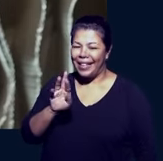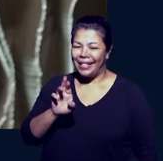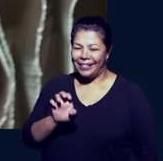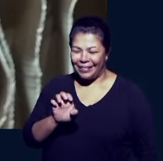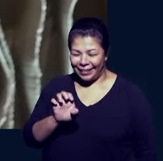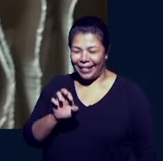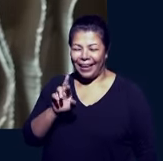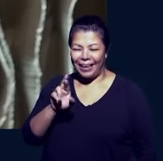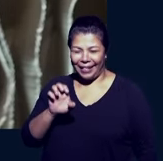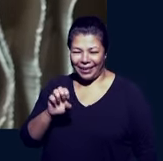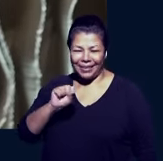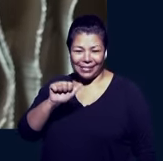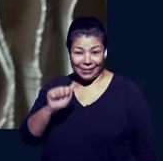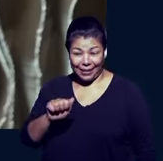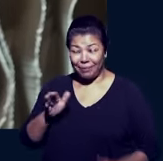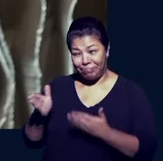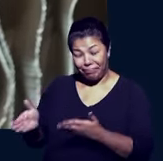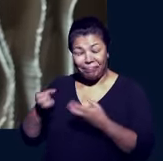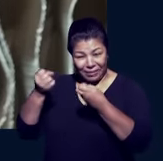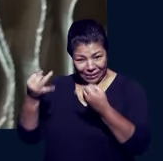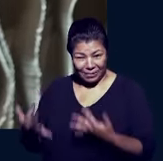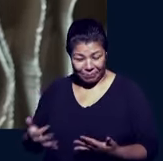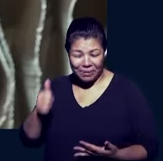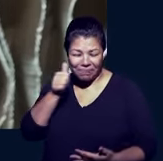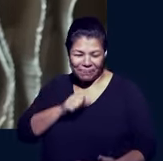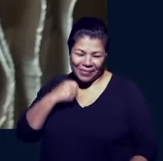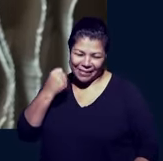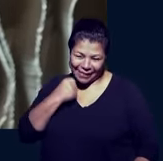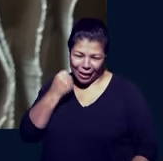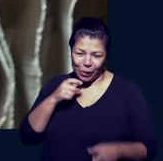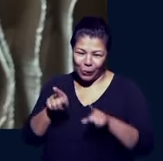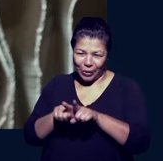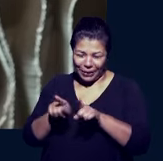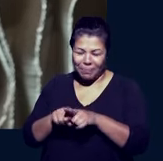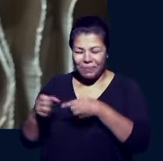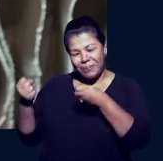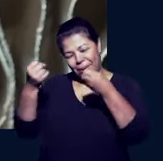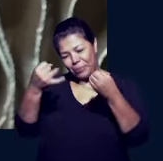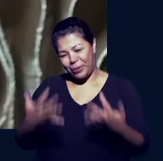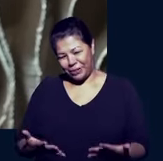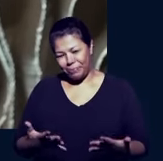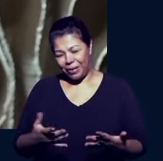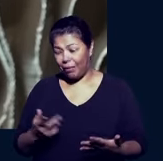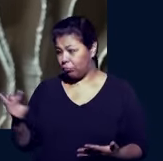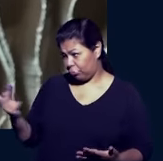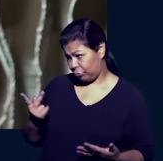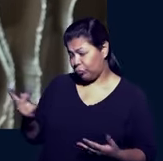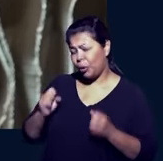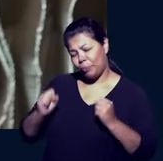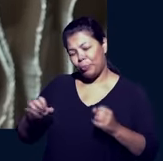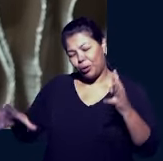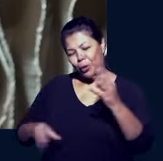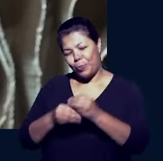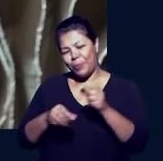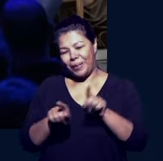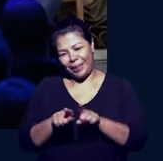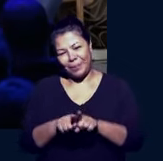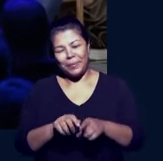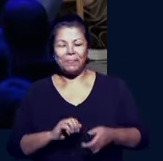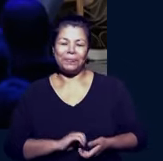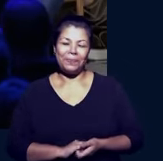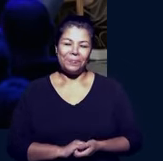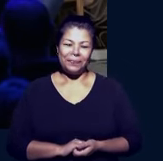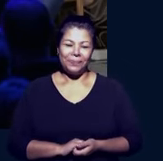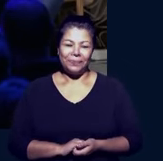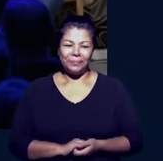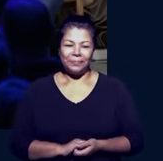tanto tempo e esses desafios há tanto tempo e eu acho que eh Rafael e Júlio podem também complementar se se acharem Prudente